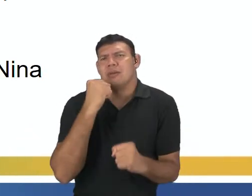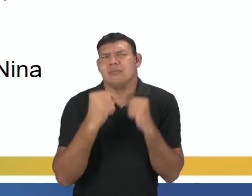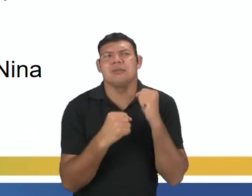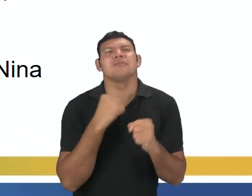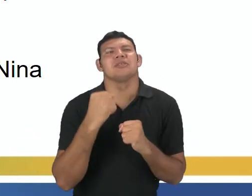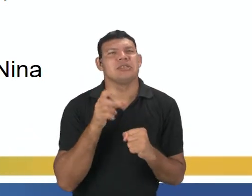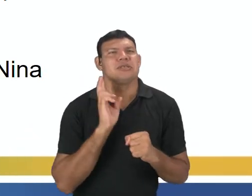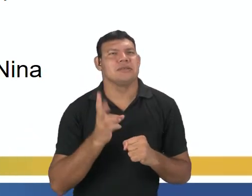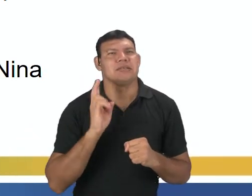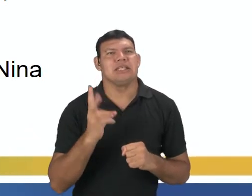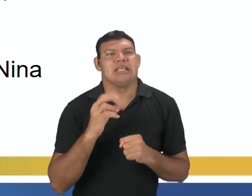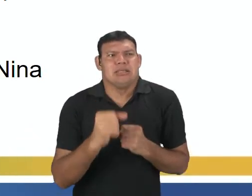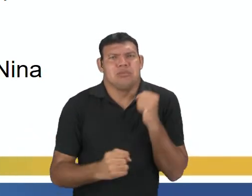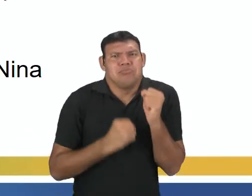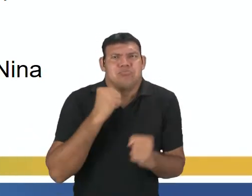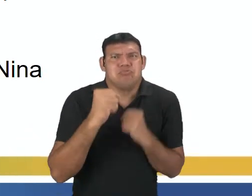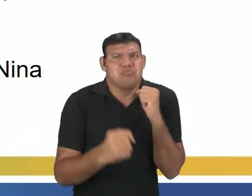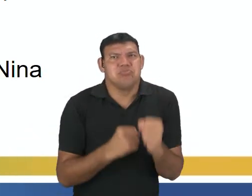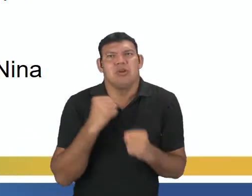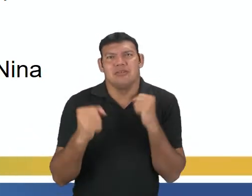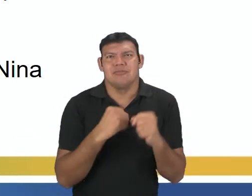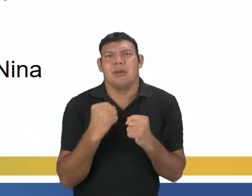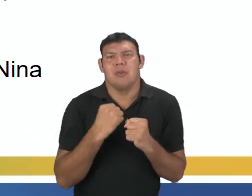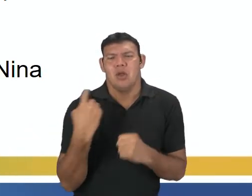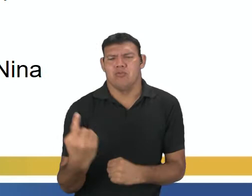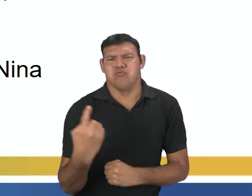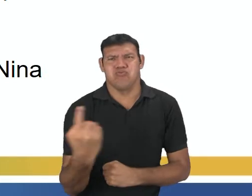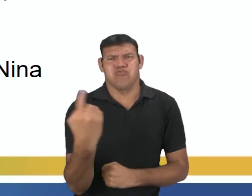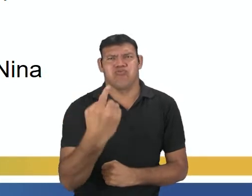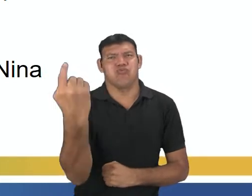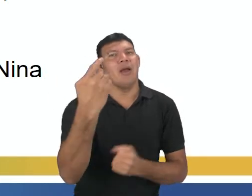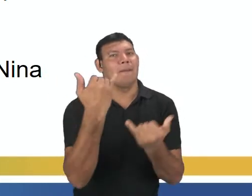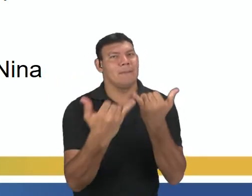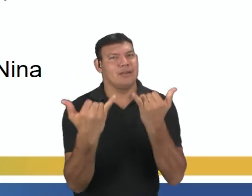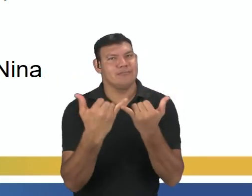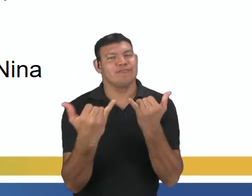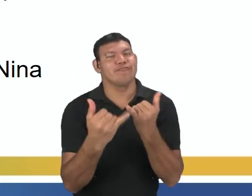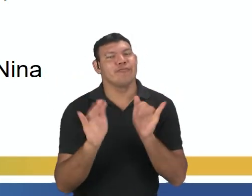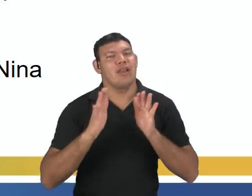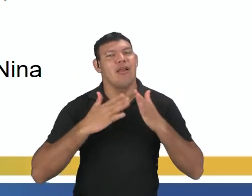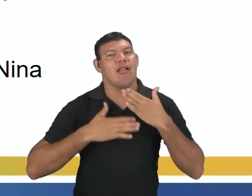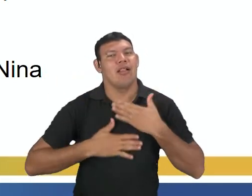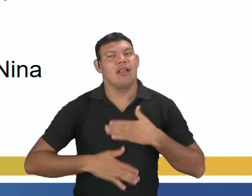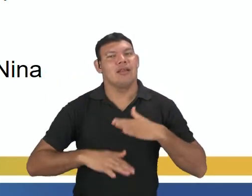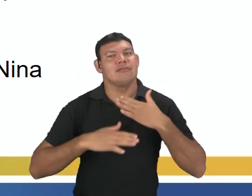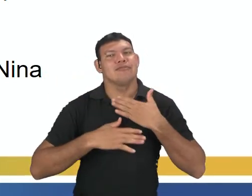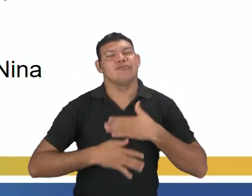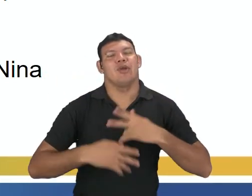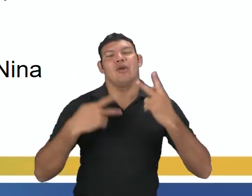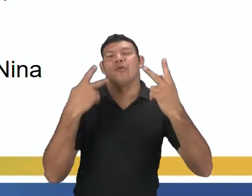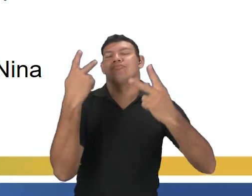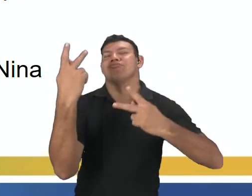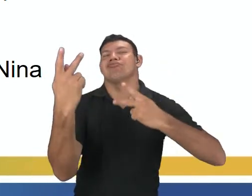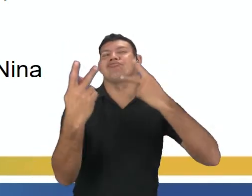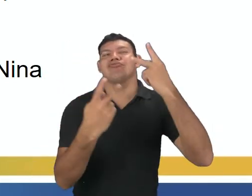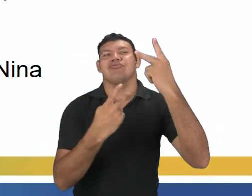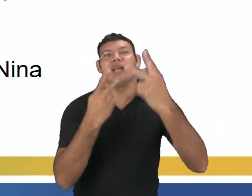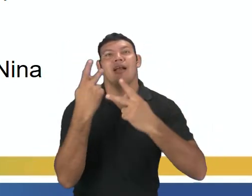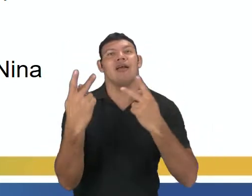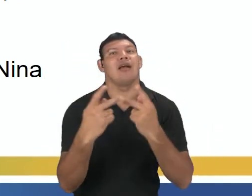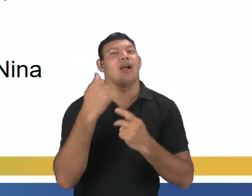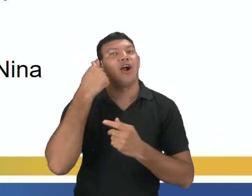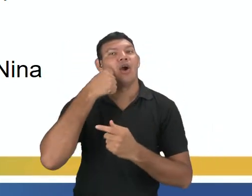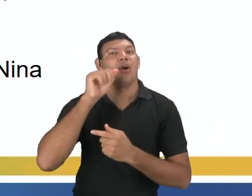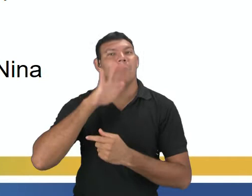Ora, corria rápido, feito tufão. Ora, devagar, parecendo brisa. Nina corria